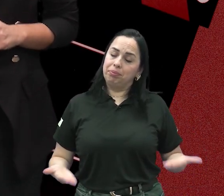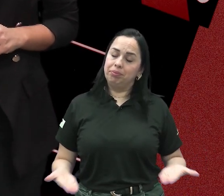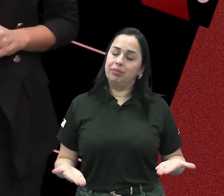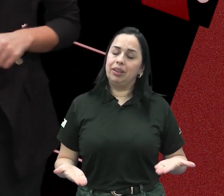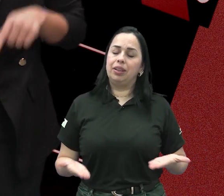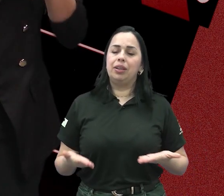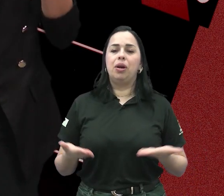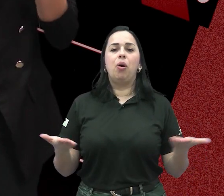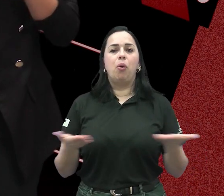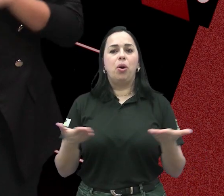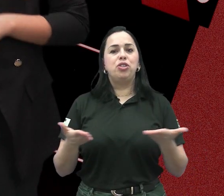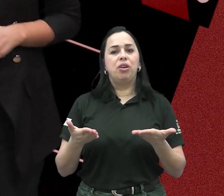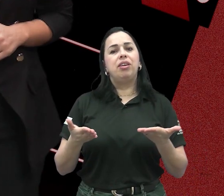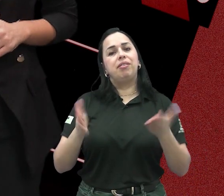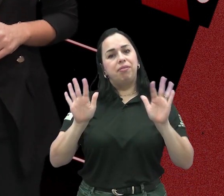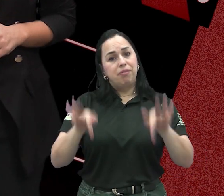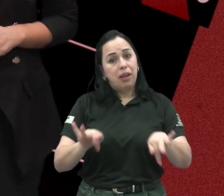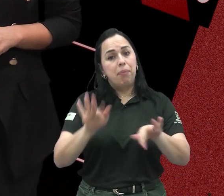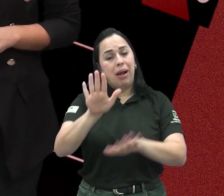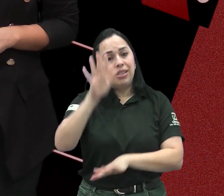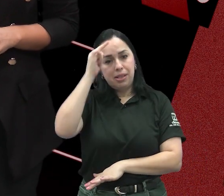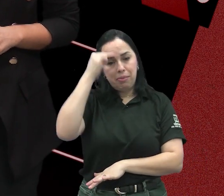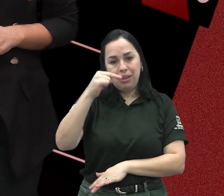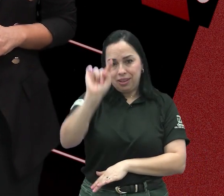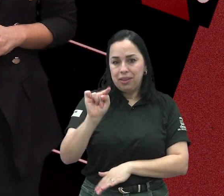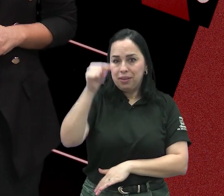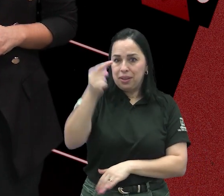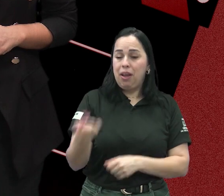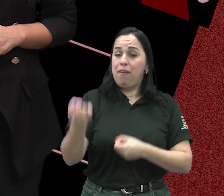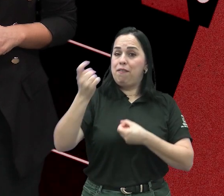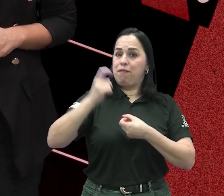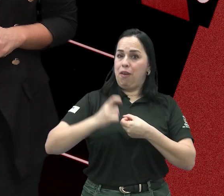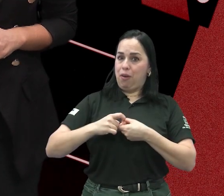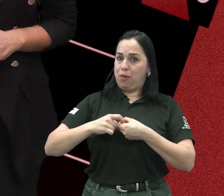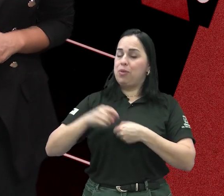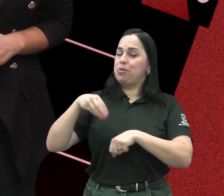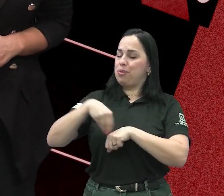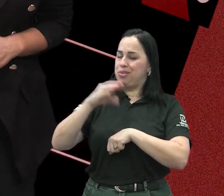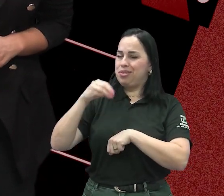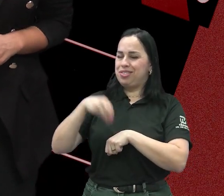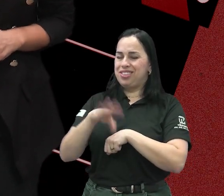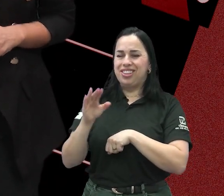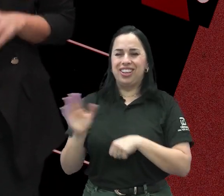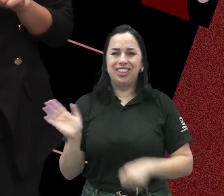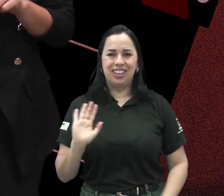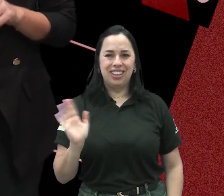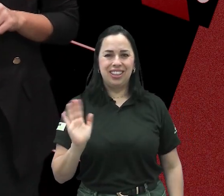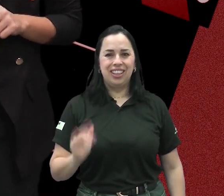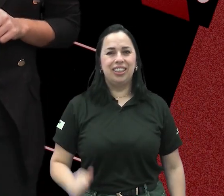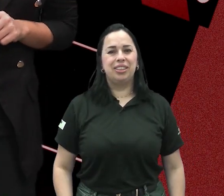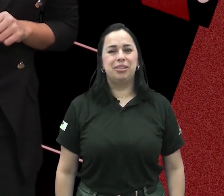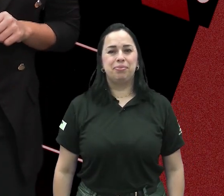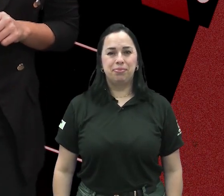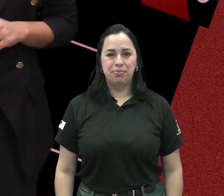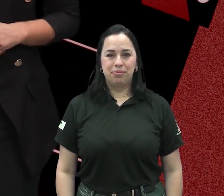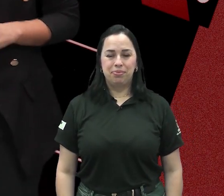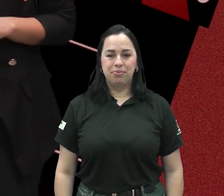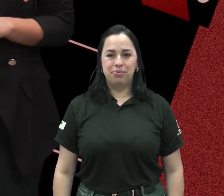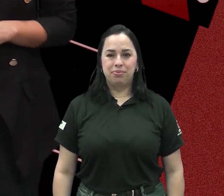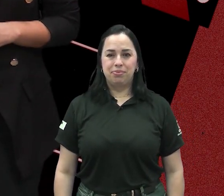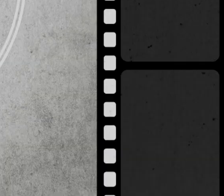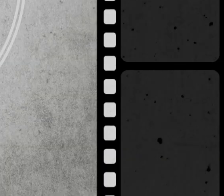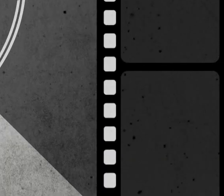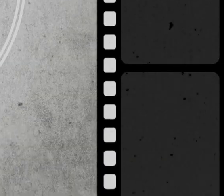fico por aqui, mas semana que vem, vocês já sabem, né? Tô de volta com mais dicas no Sessão Pipoca, aqui para vocês. Até